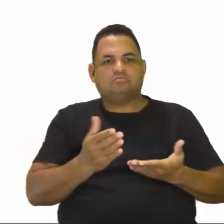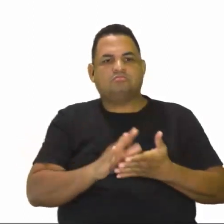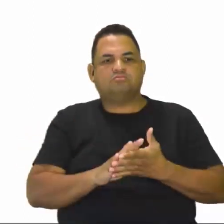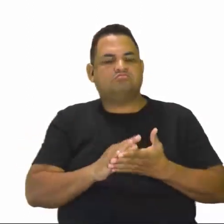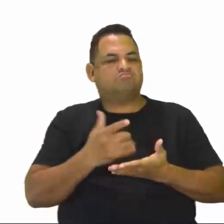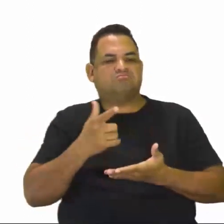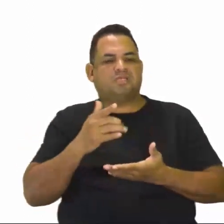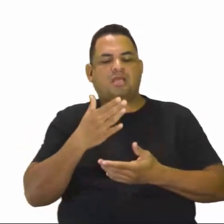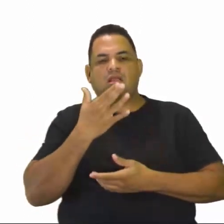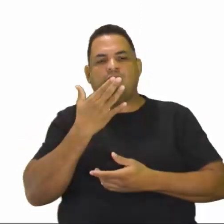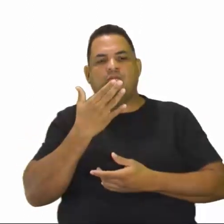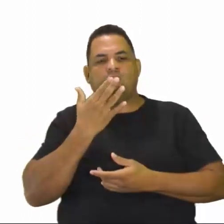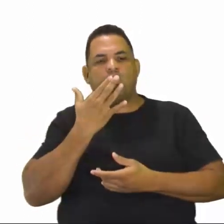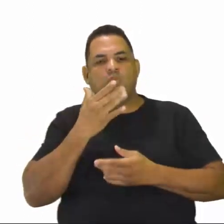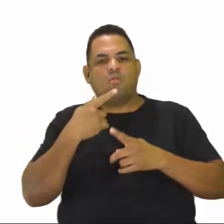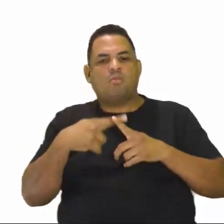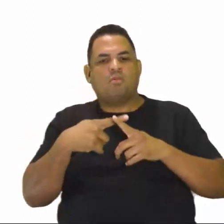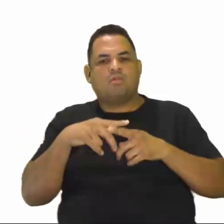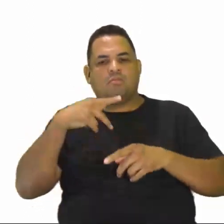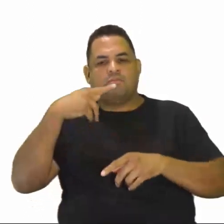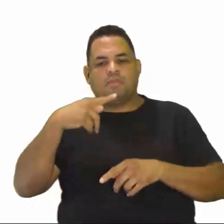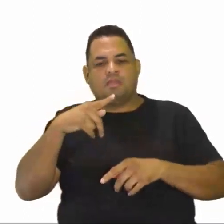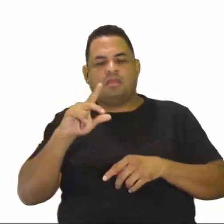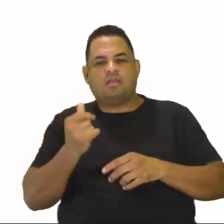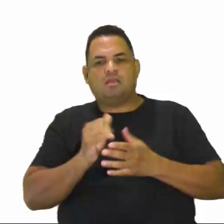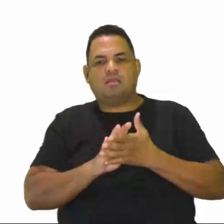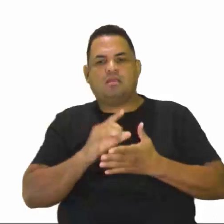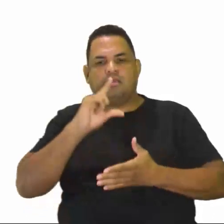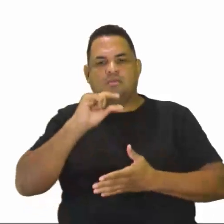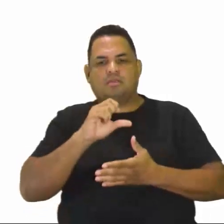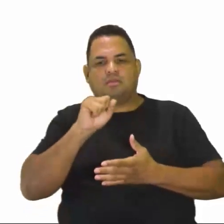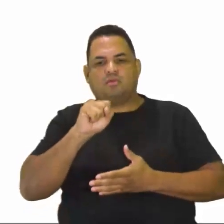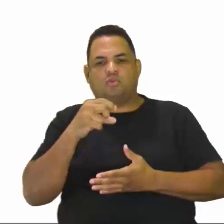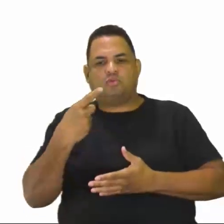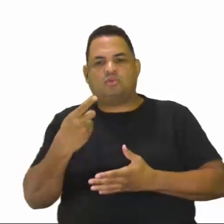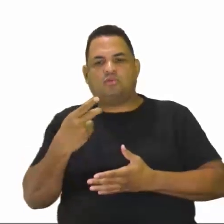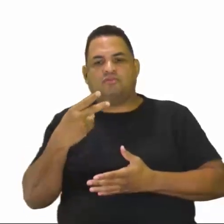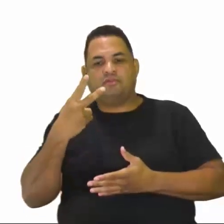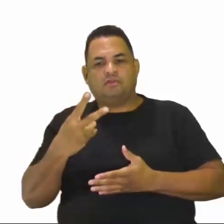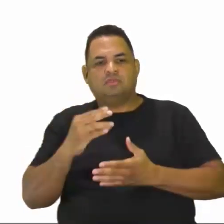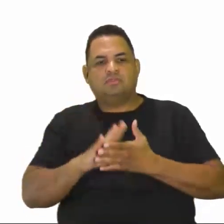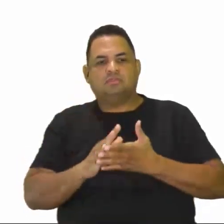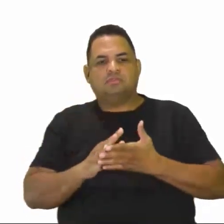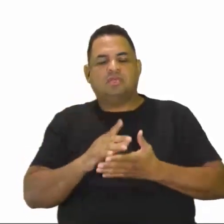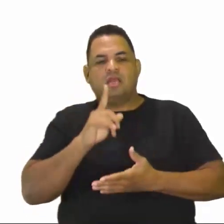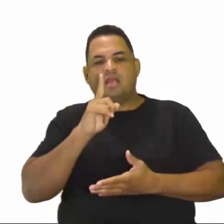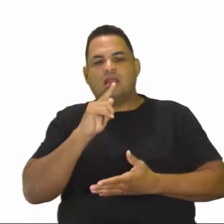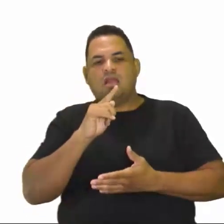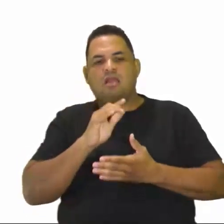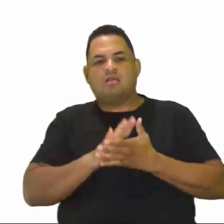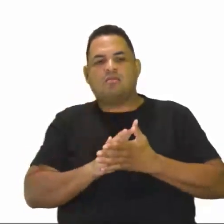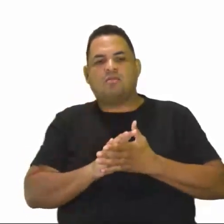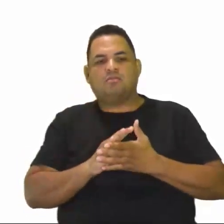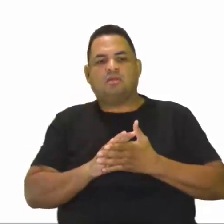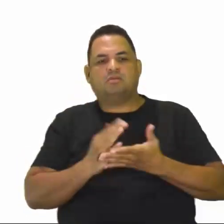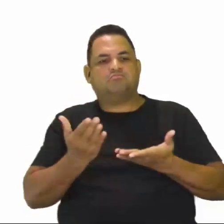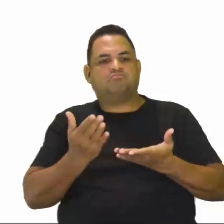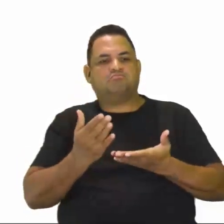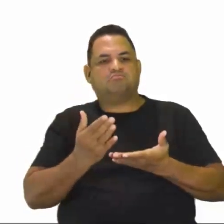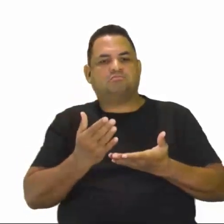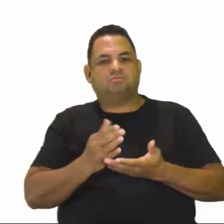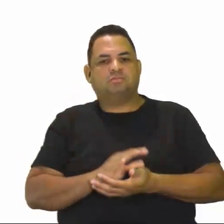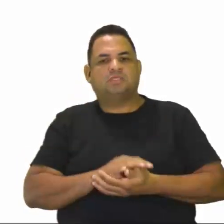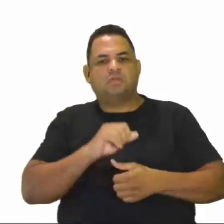incolor, pois o pH é menor que 8,2. E se a gente colocasse na água mineral original, que o pH é igual a 10, ela